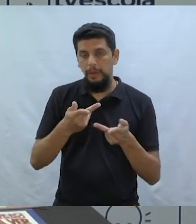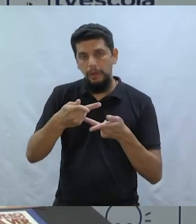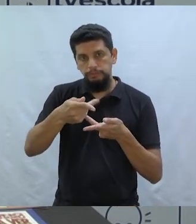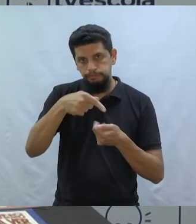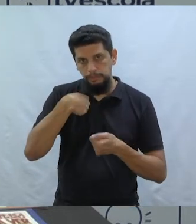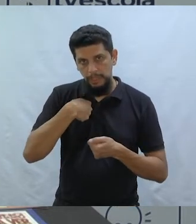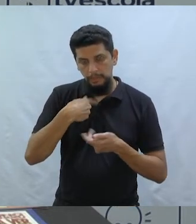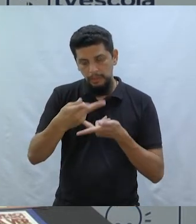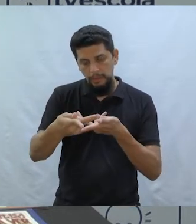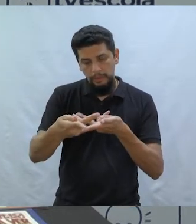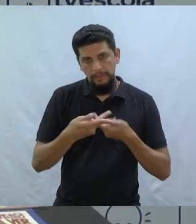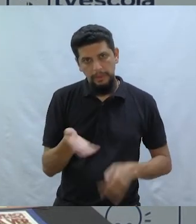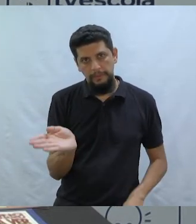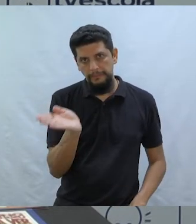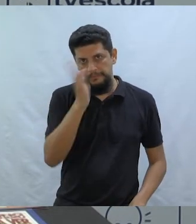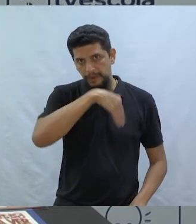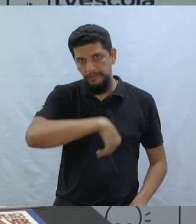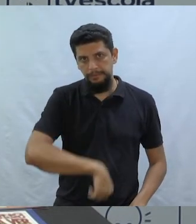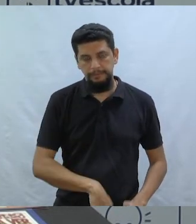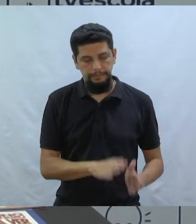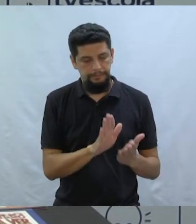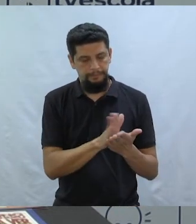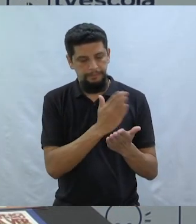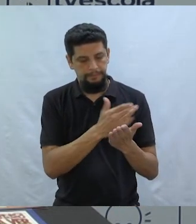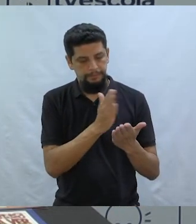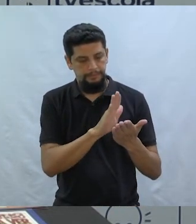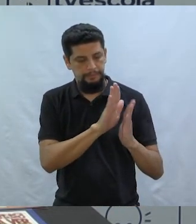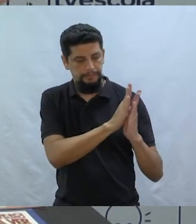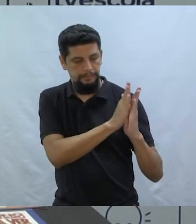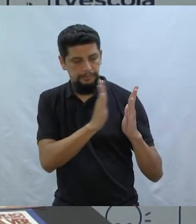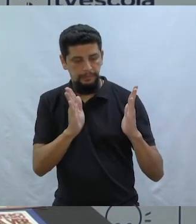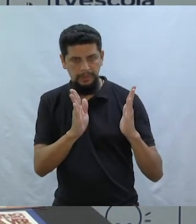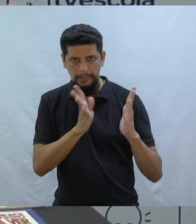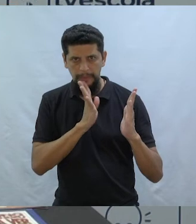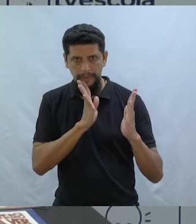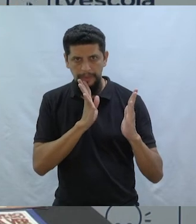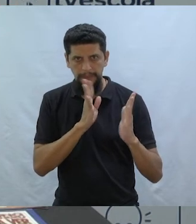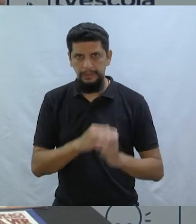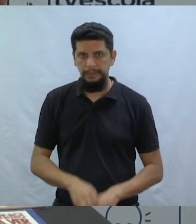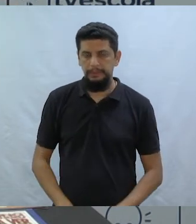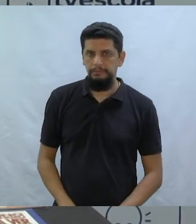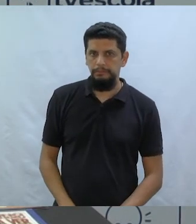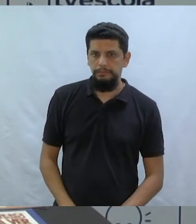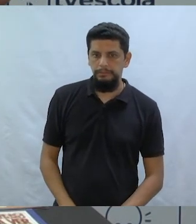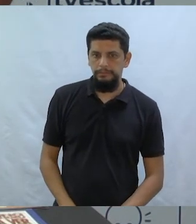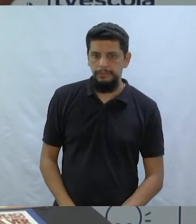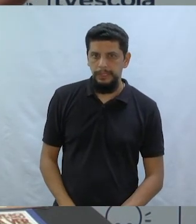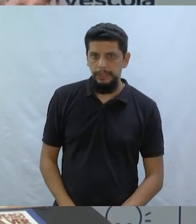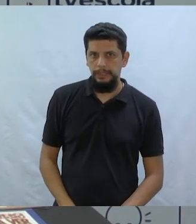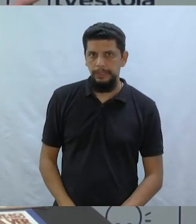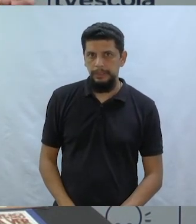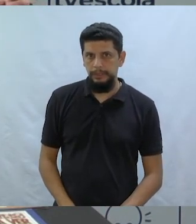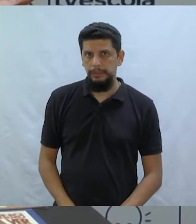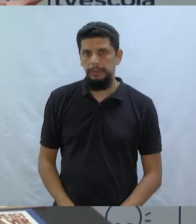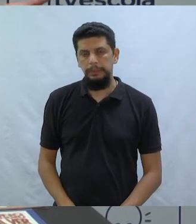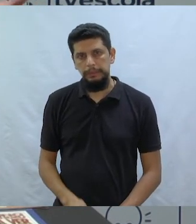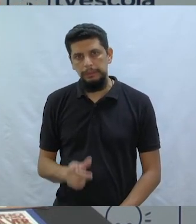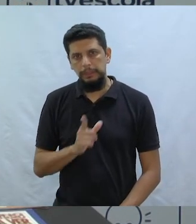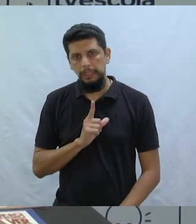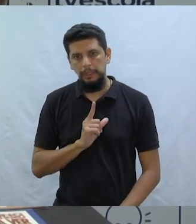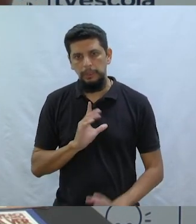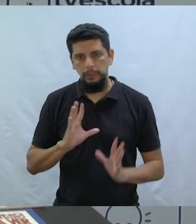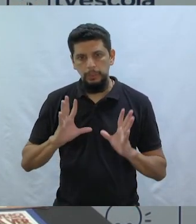convido vocês vão até a biblioteca vão até a biblioteca pública conheçam além Claro de nós termos ali